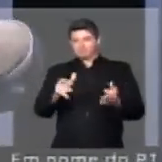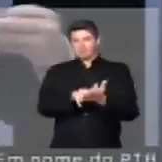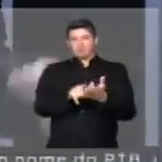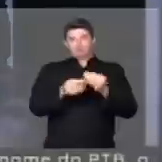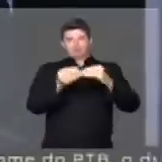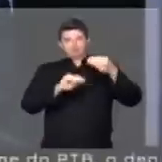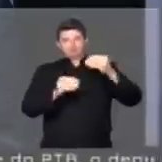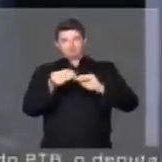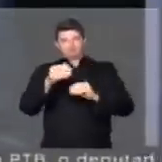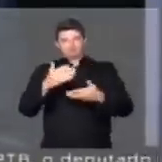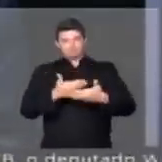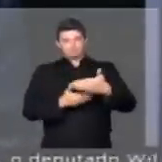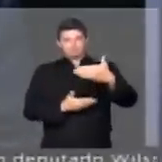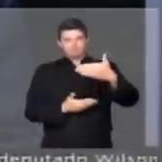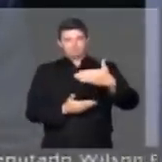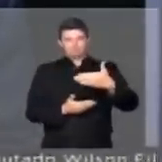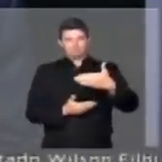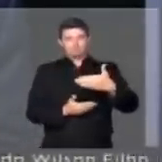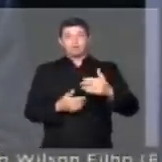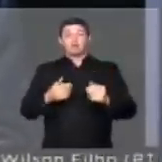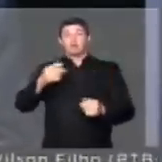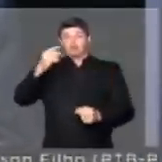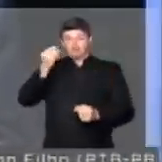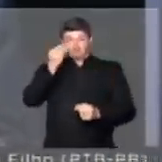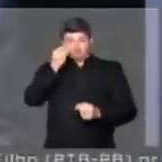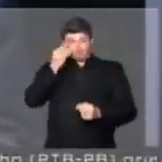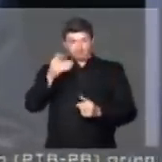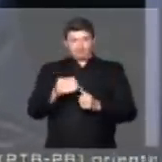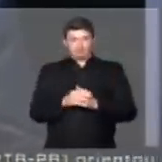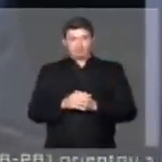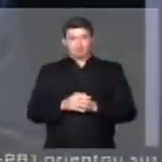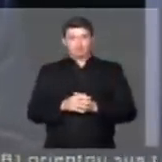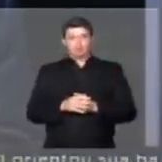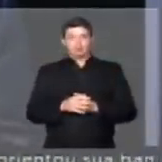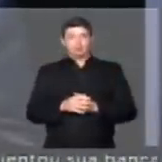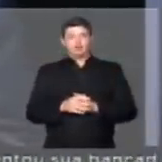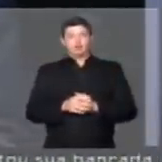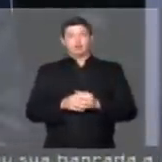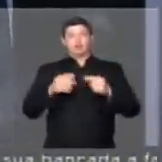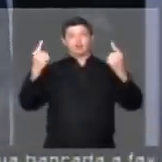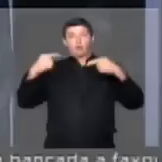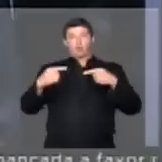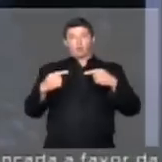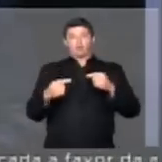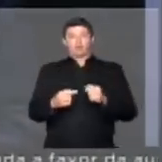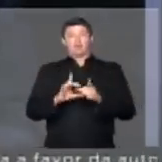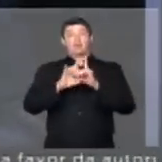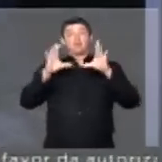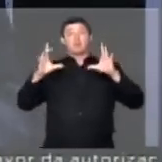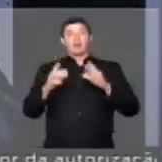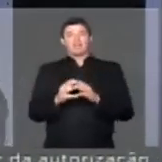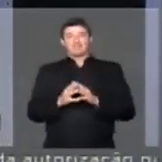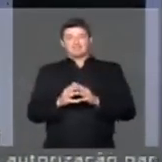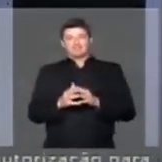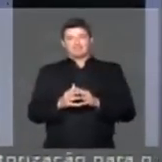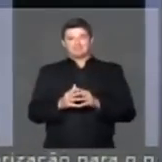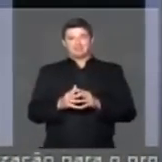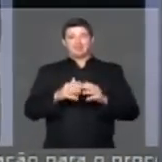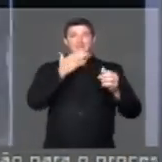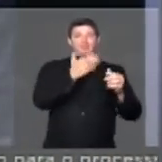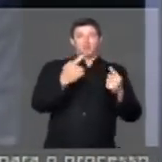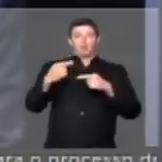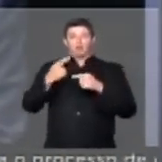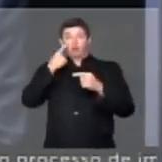Eu vou mostrar aqui e confiram o placar da democracia.